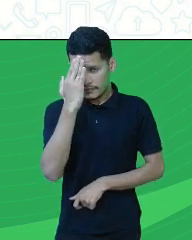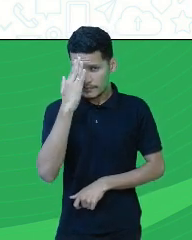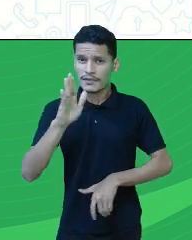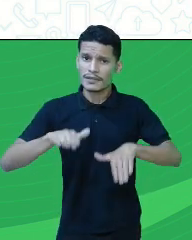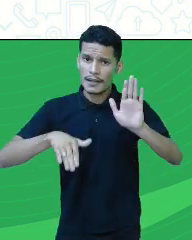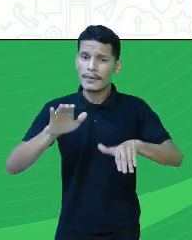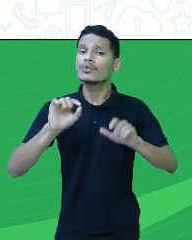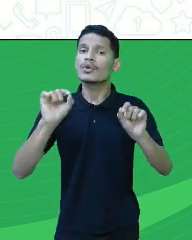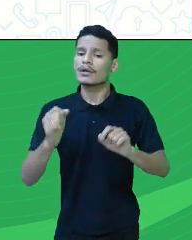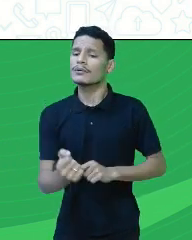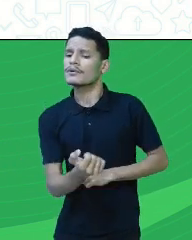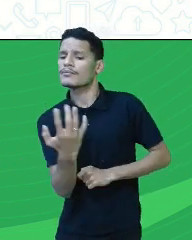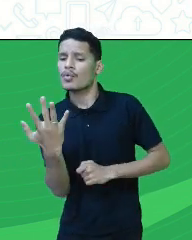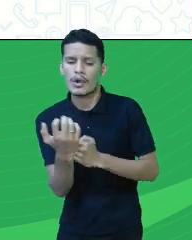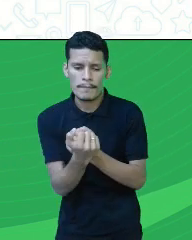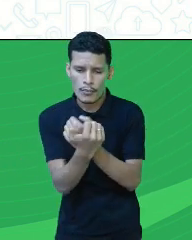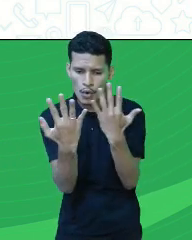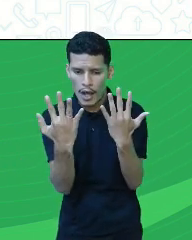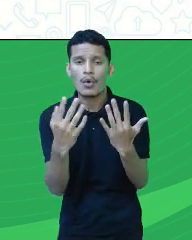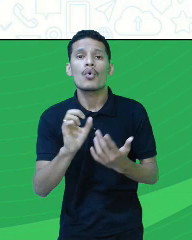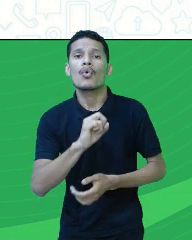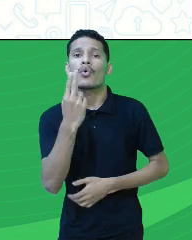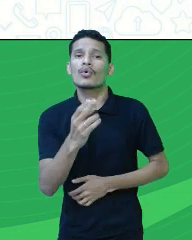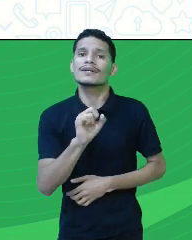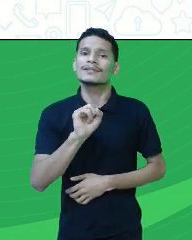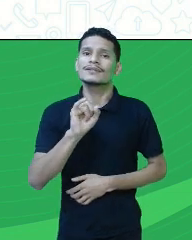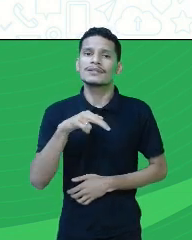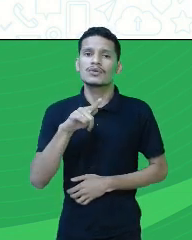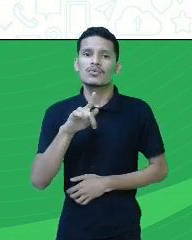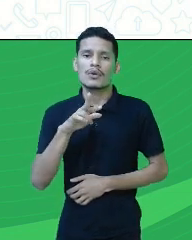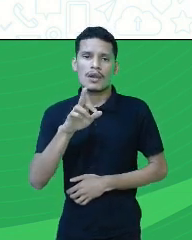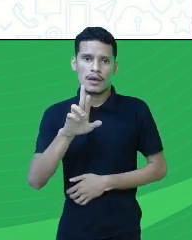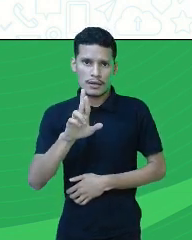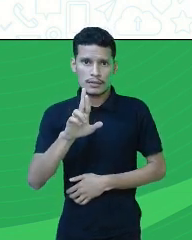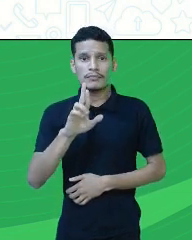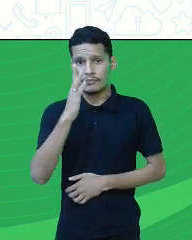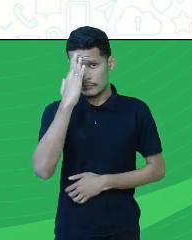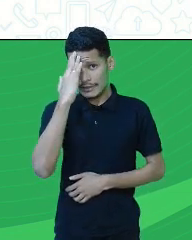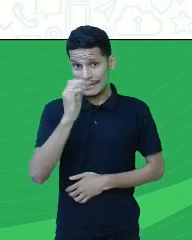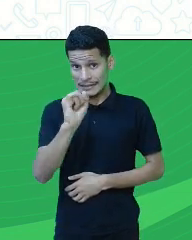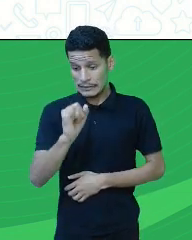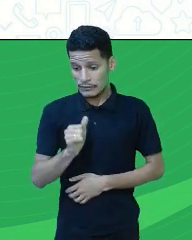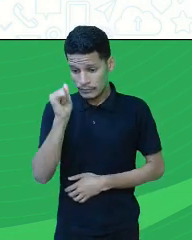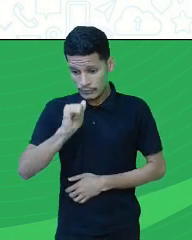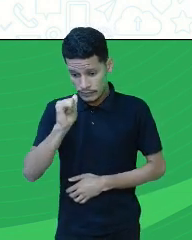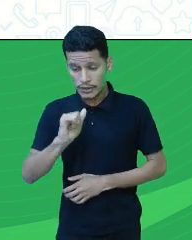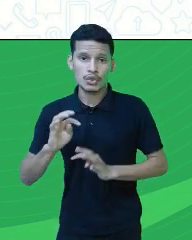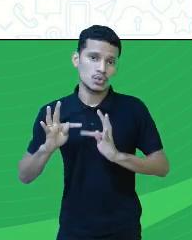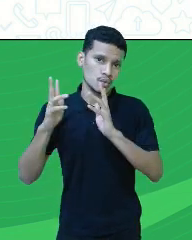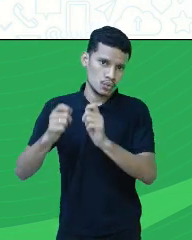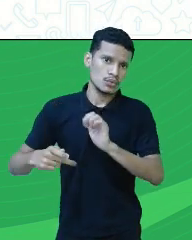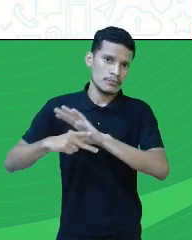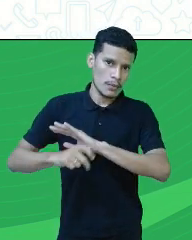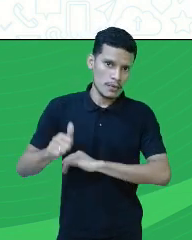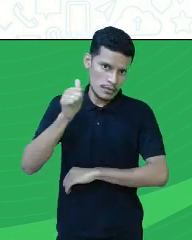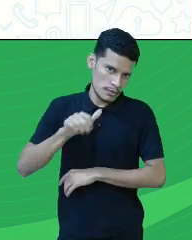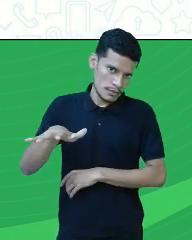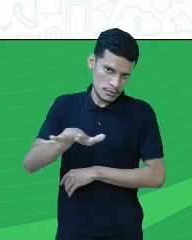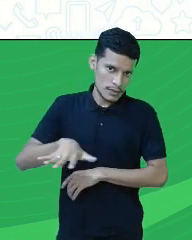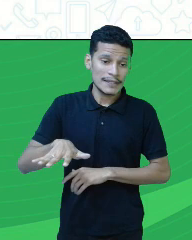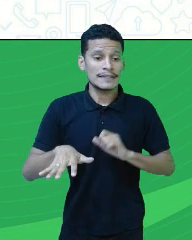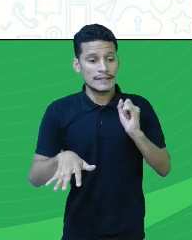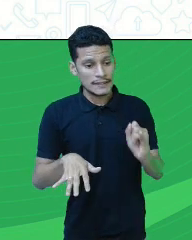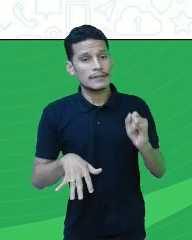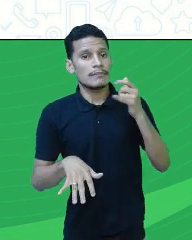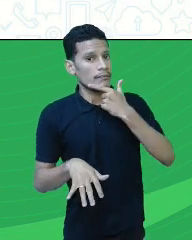se é plural, vai para o plural. Se é singular, fica no singular. Se é feminino, é tudo no feminino. Se é masculino, vai tudo